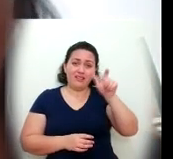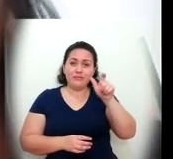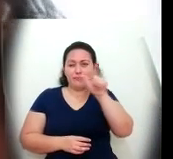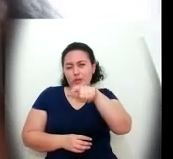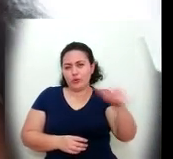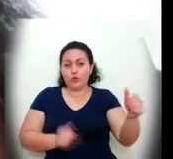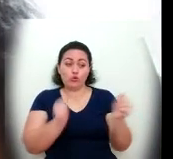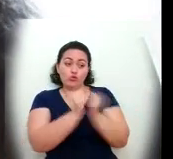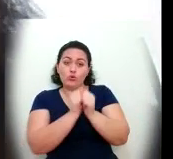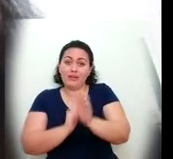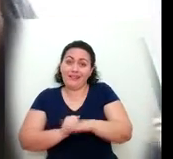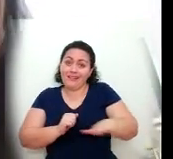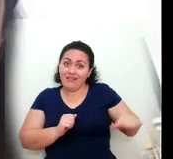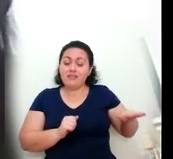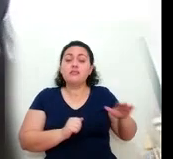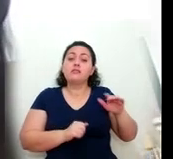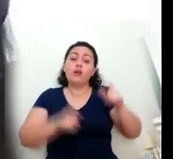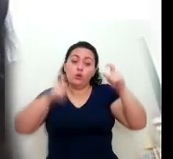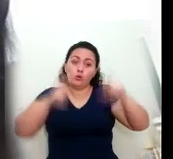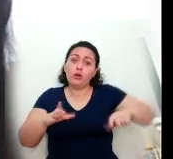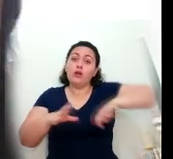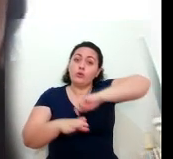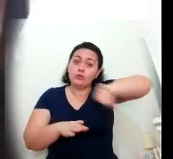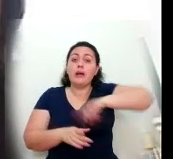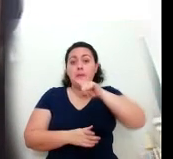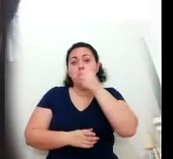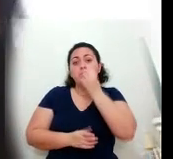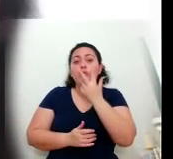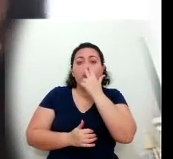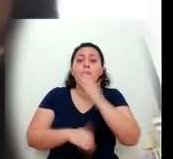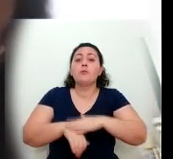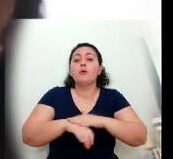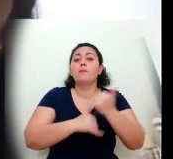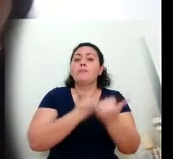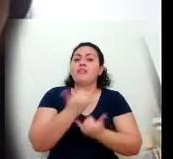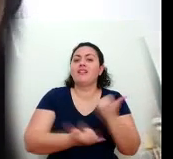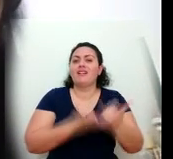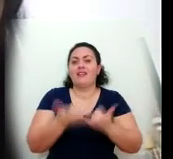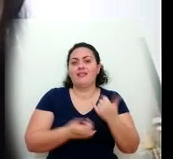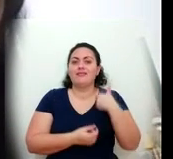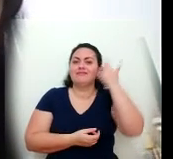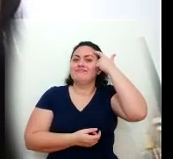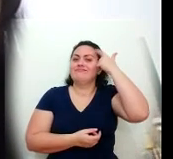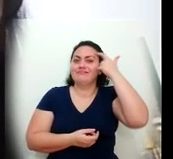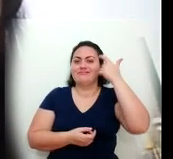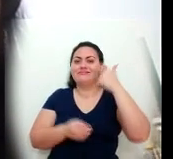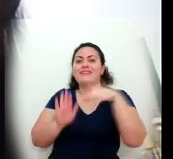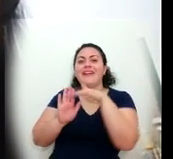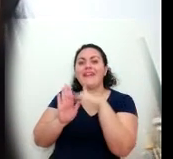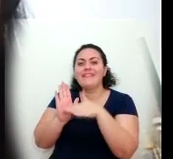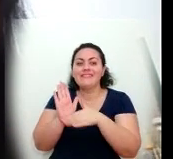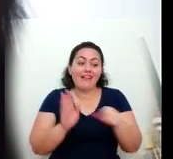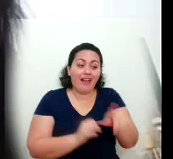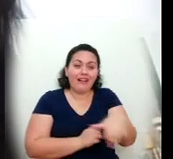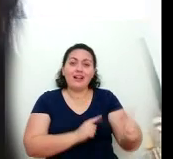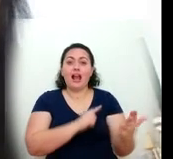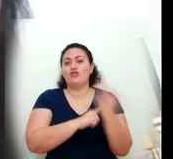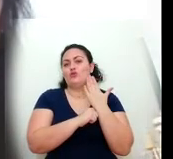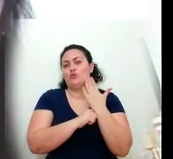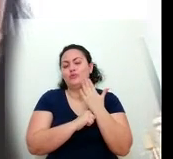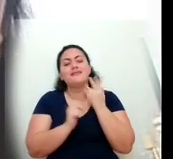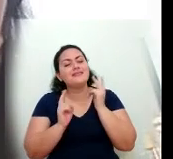quem está com criança em casa, a cozinha também é um bom espaço para o lúdico, né? Então, pensar em receitas que as crianças